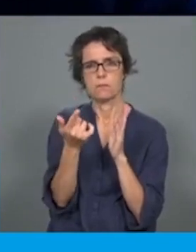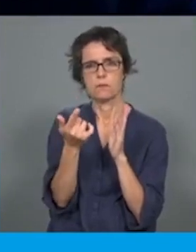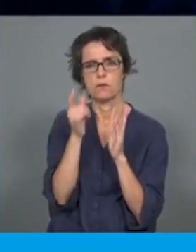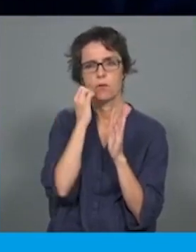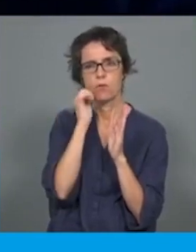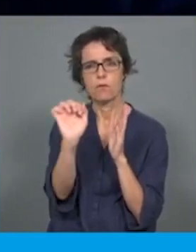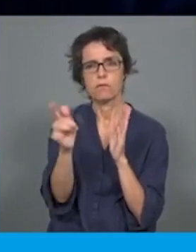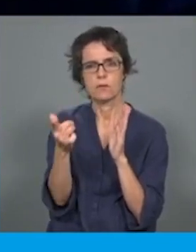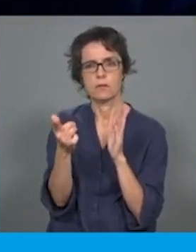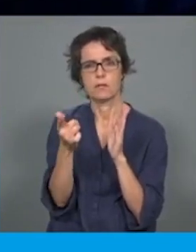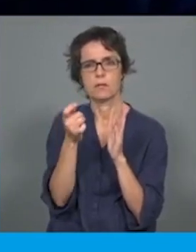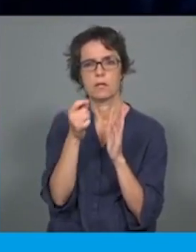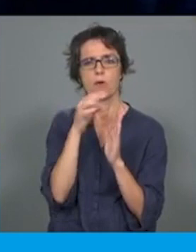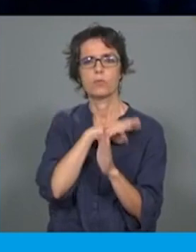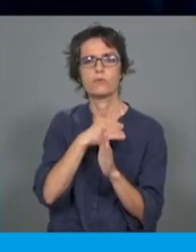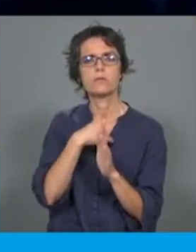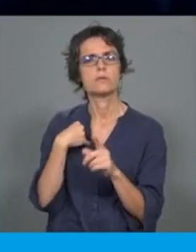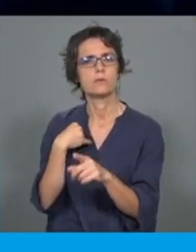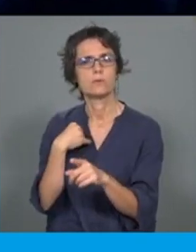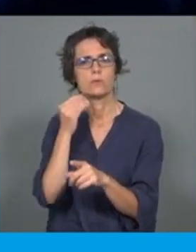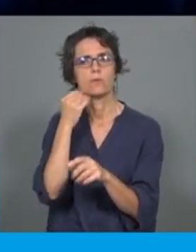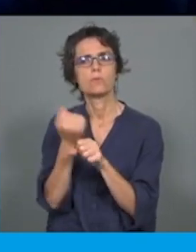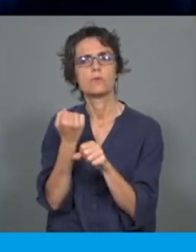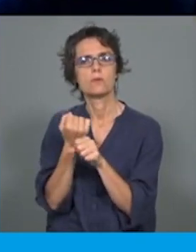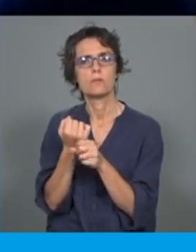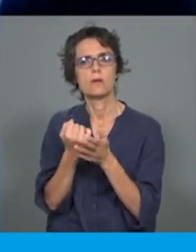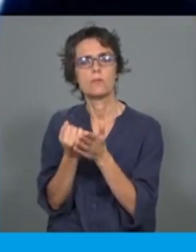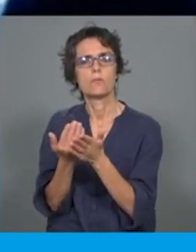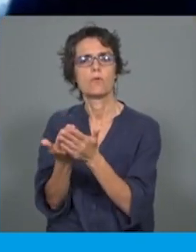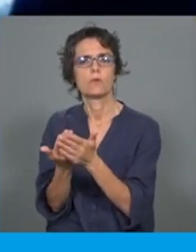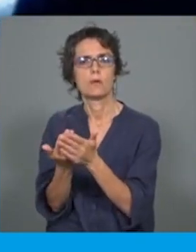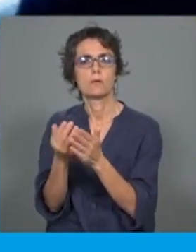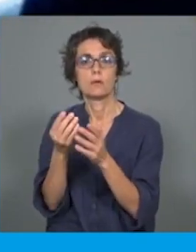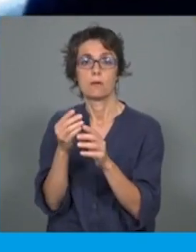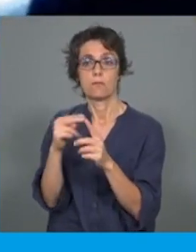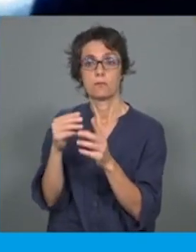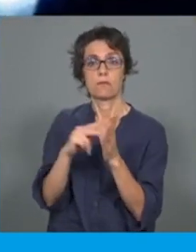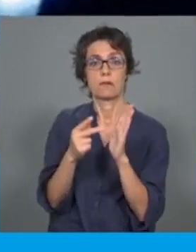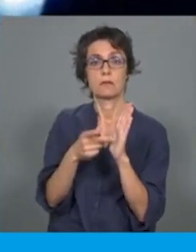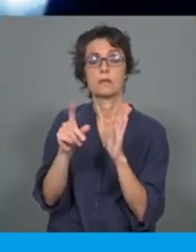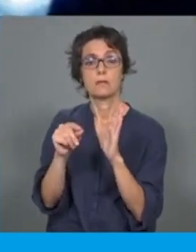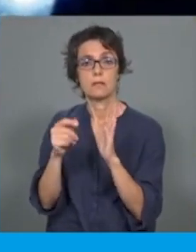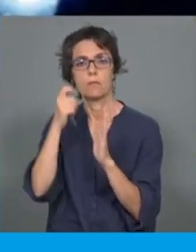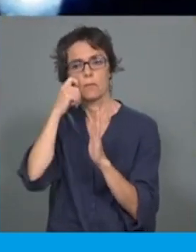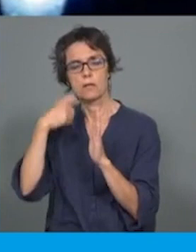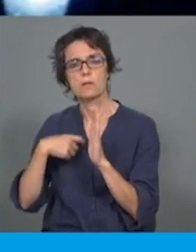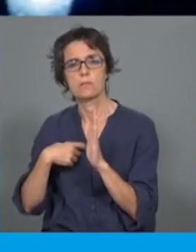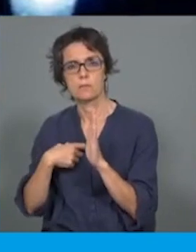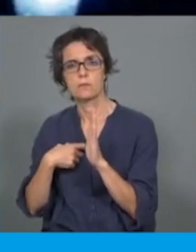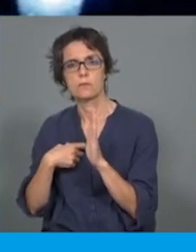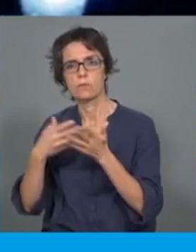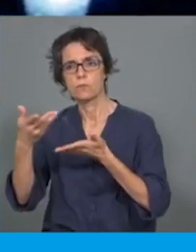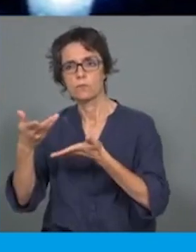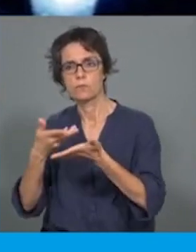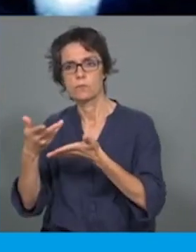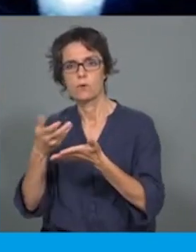esta causa, e como é que podem, de facto, trabalhar não só no aspecto técnico, mas, acima de tudo, o aspecto humano da relação com